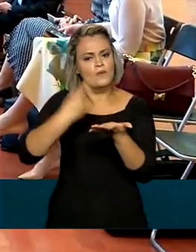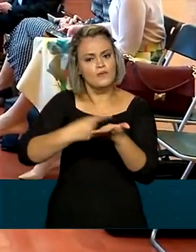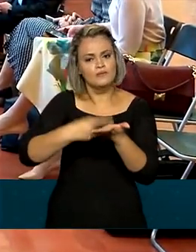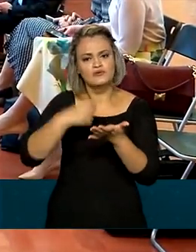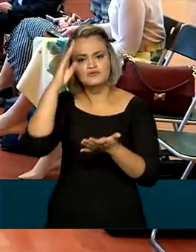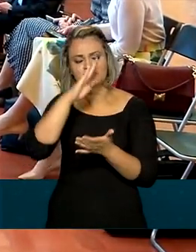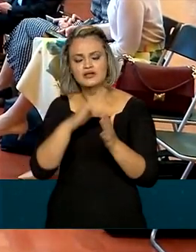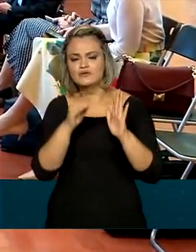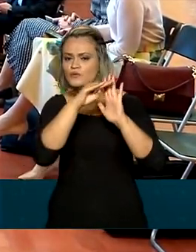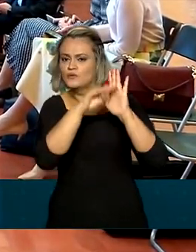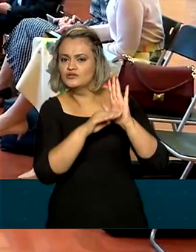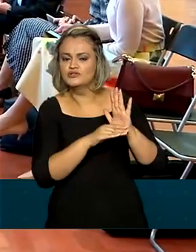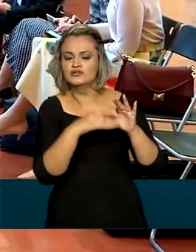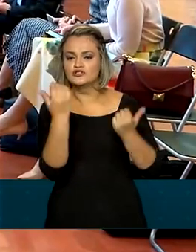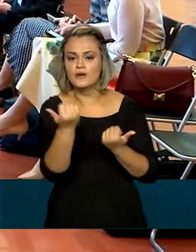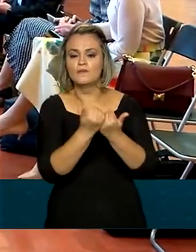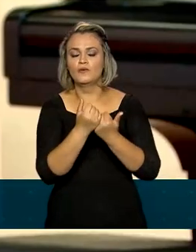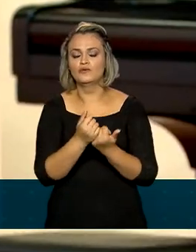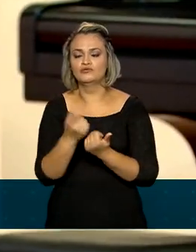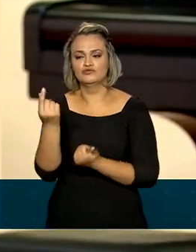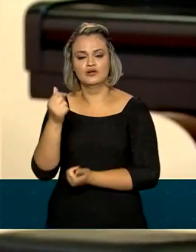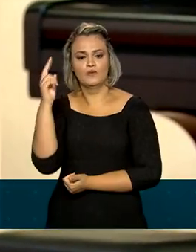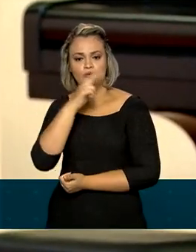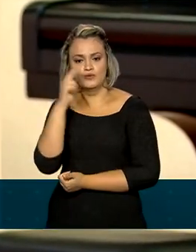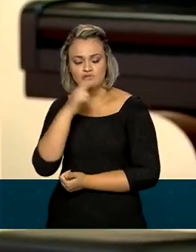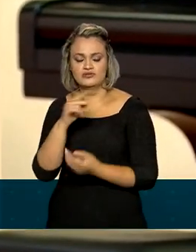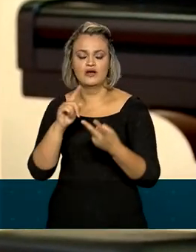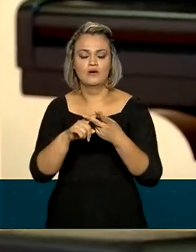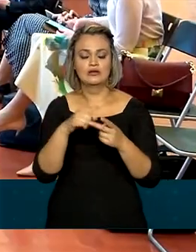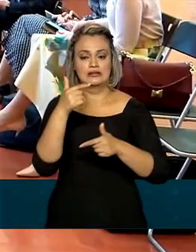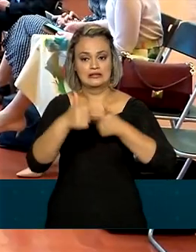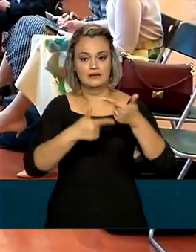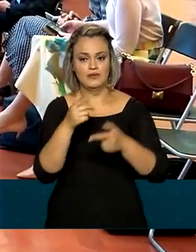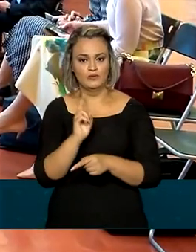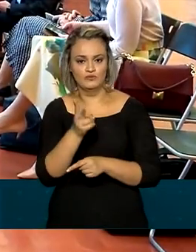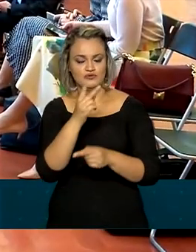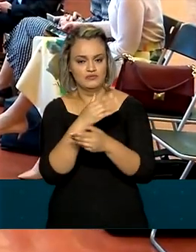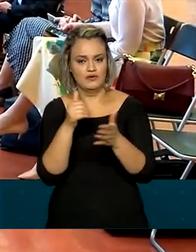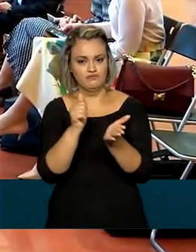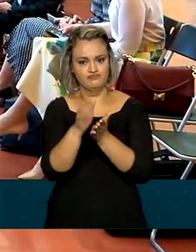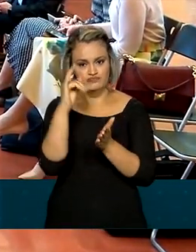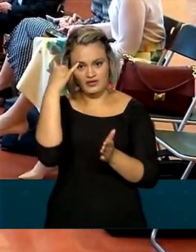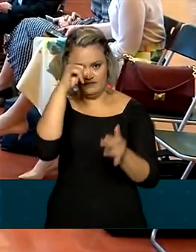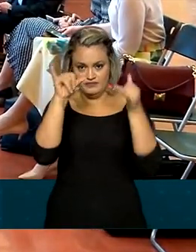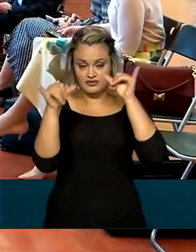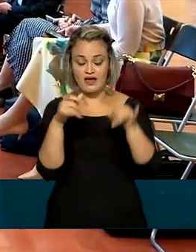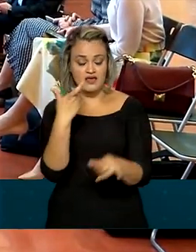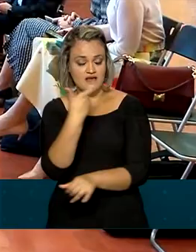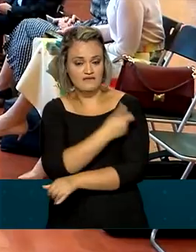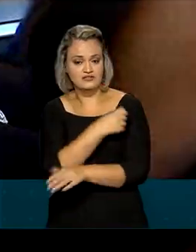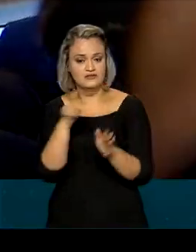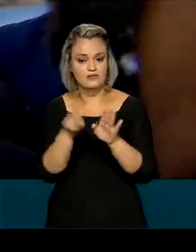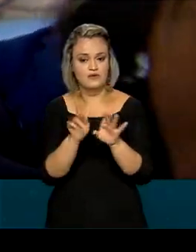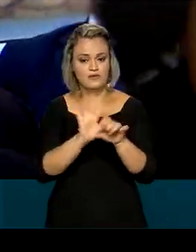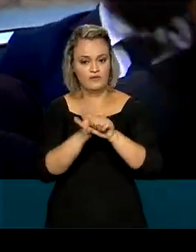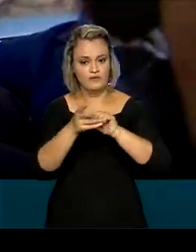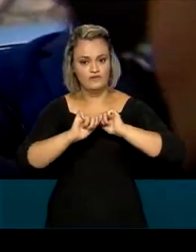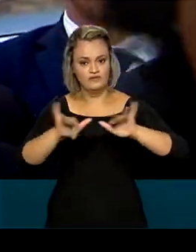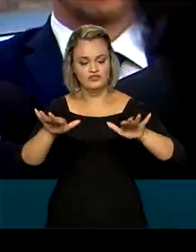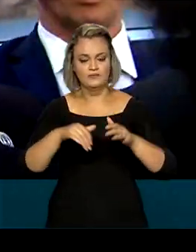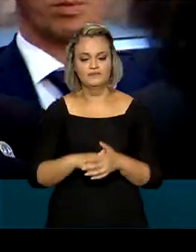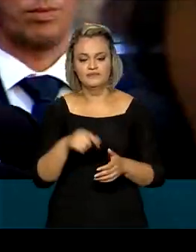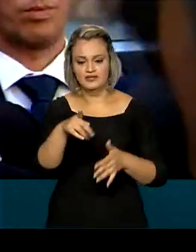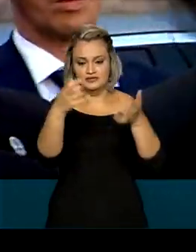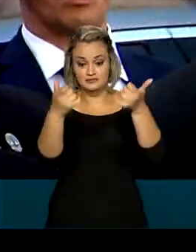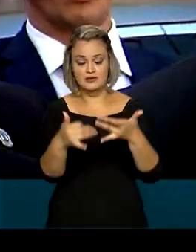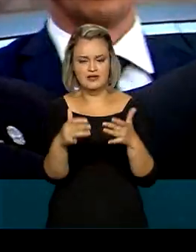uma agenda de auxílio emergencial, preservação de empregos e vacinação contra a Covid-19. O Brasil está indo